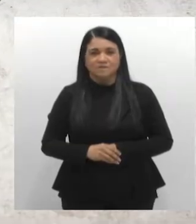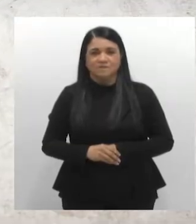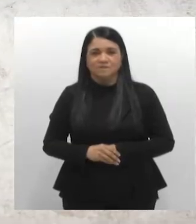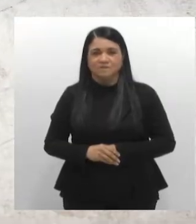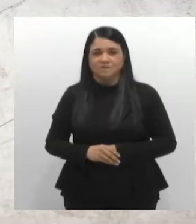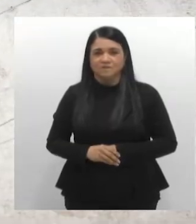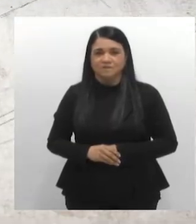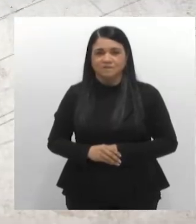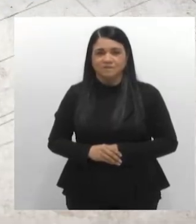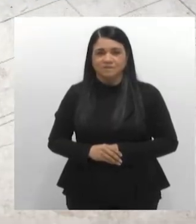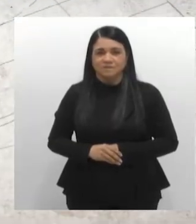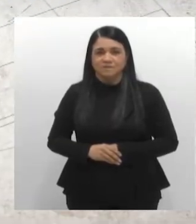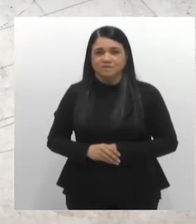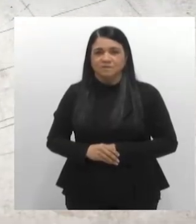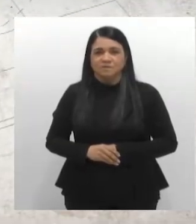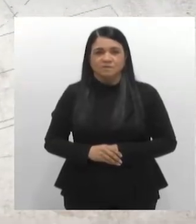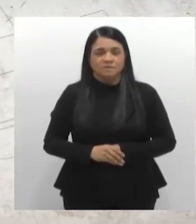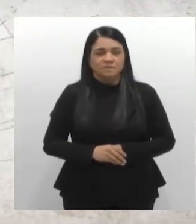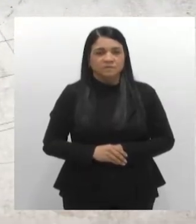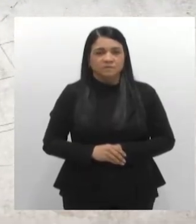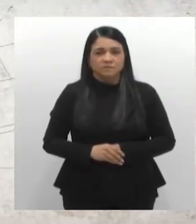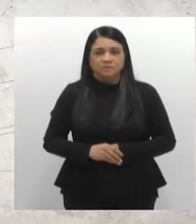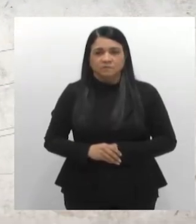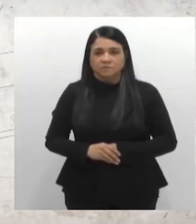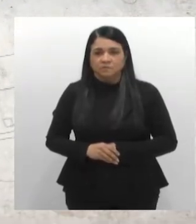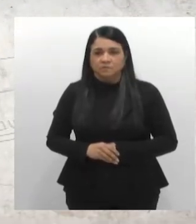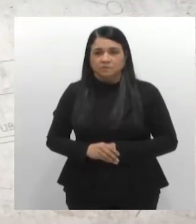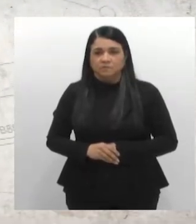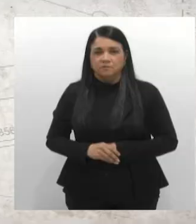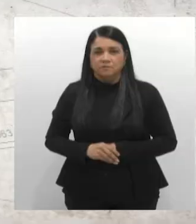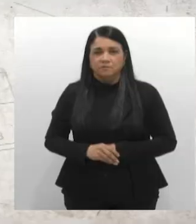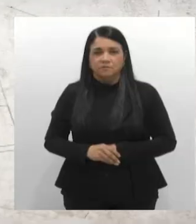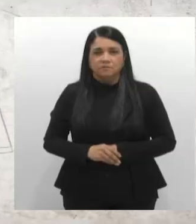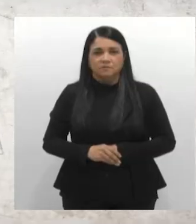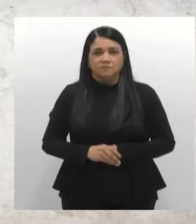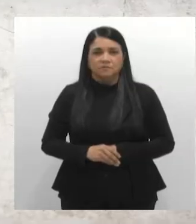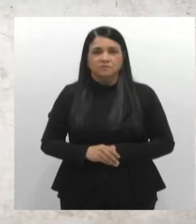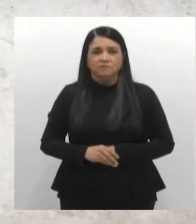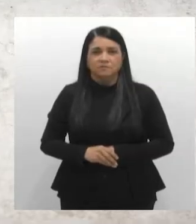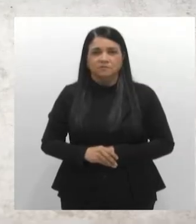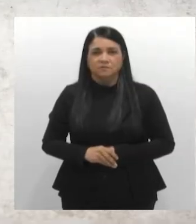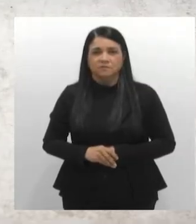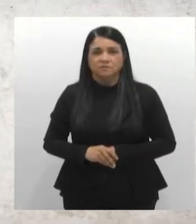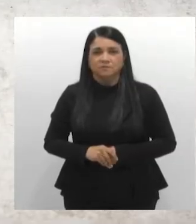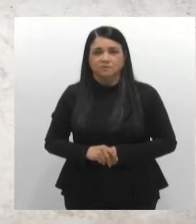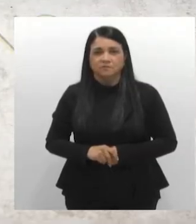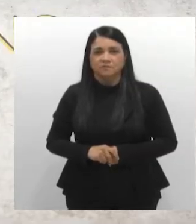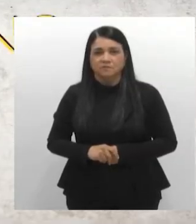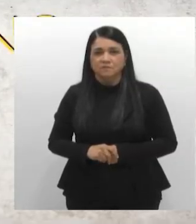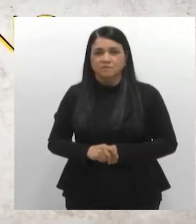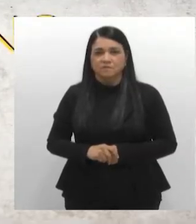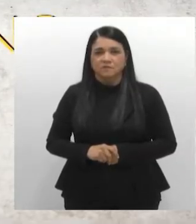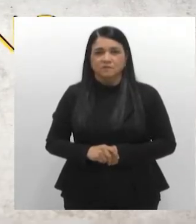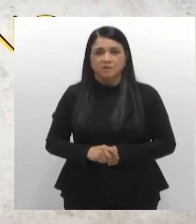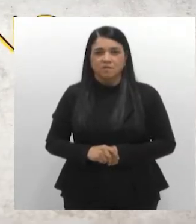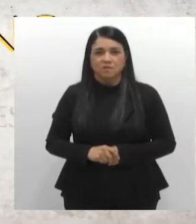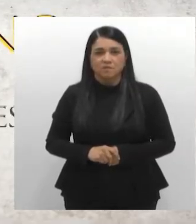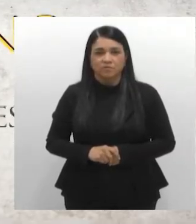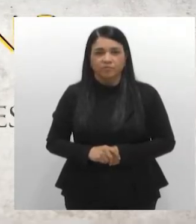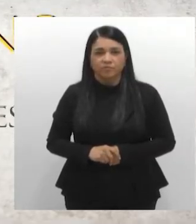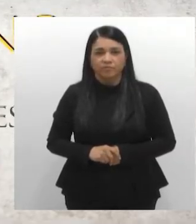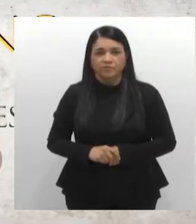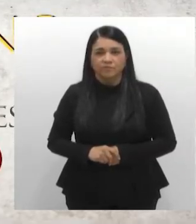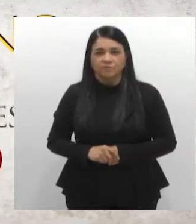obrigado, Senhor e nosso Deus. Tantas graças, tantos benefícios,